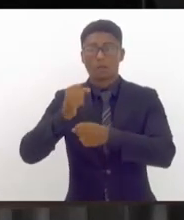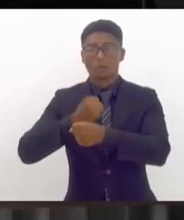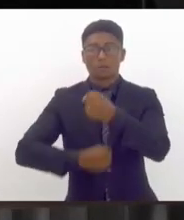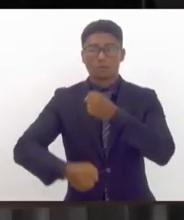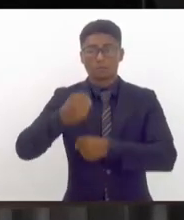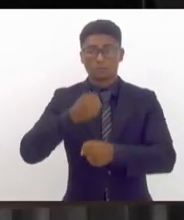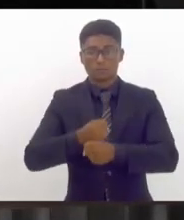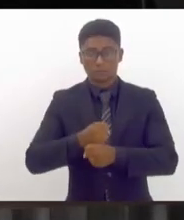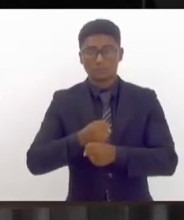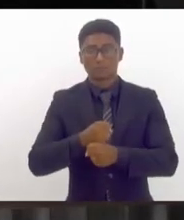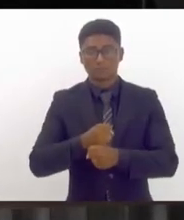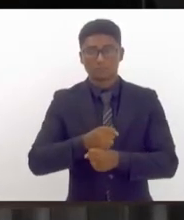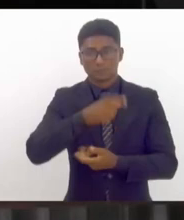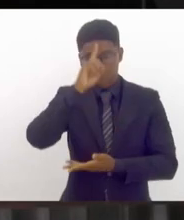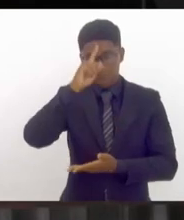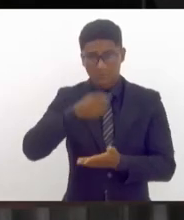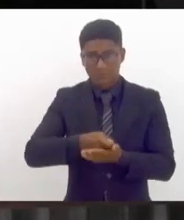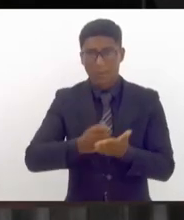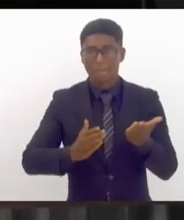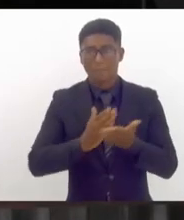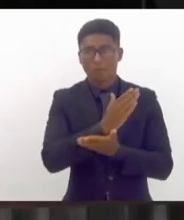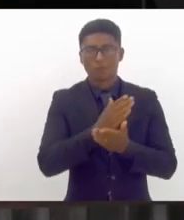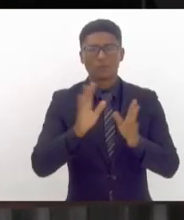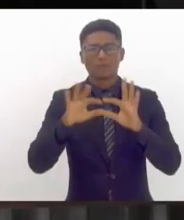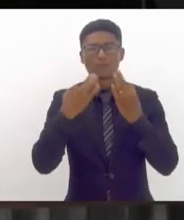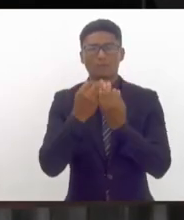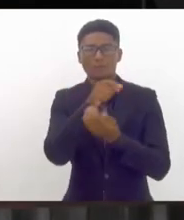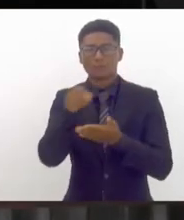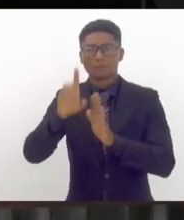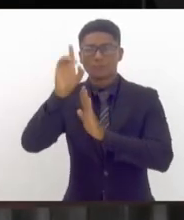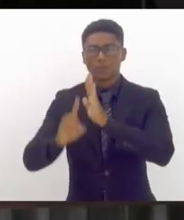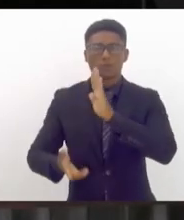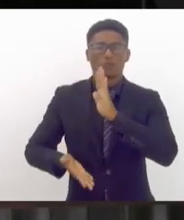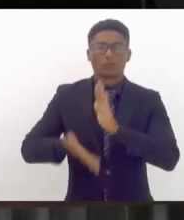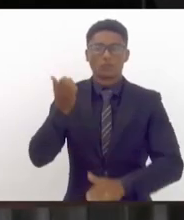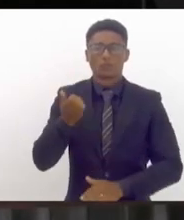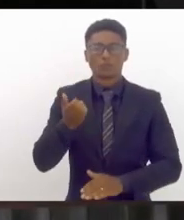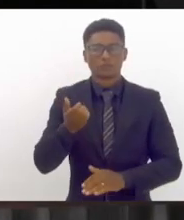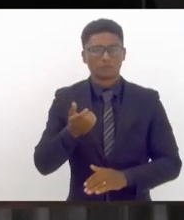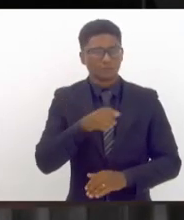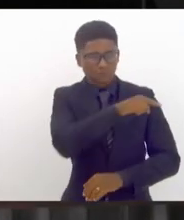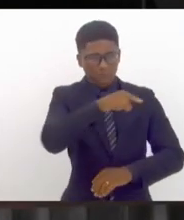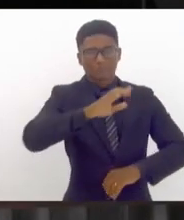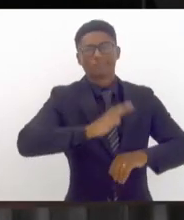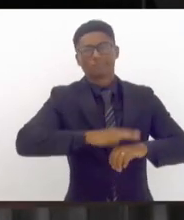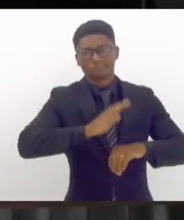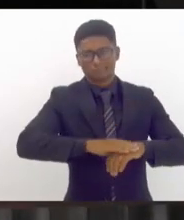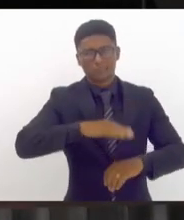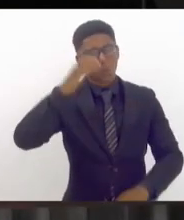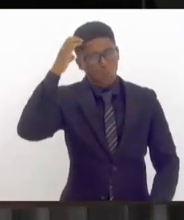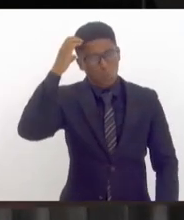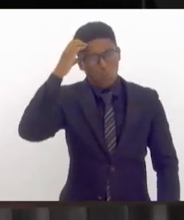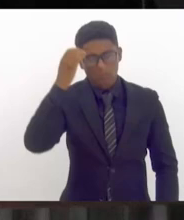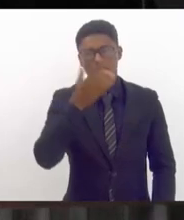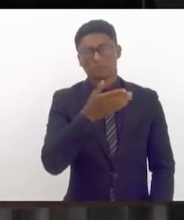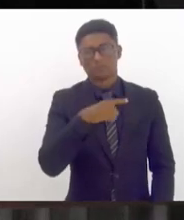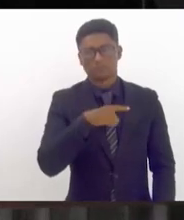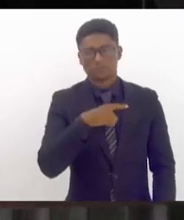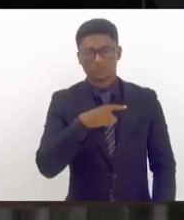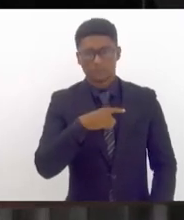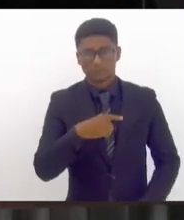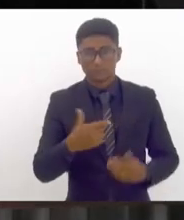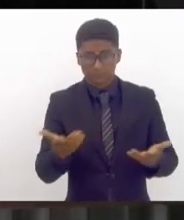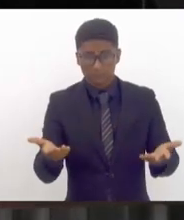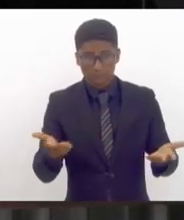quando aprovou uma resolução tirando o direito das famílias, é totalmente responsável por essa covardia. Então, que a